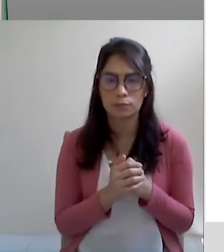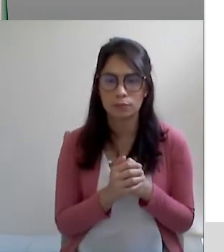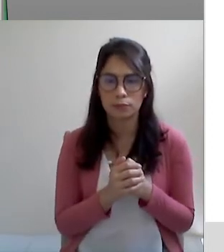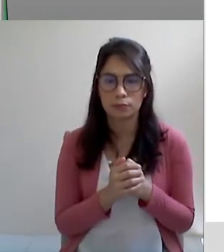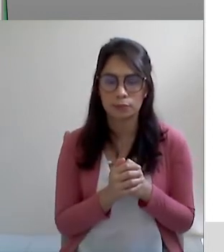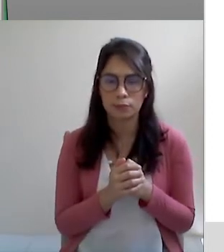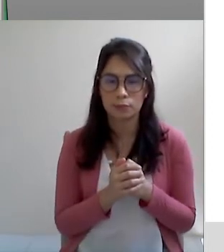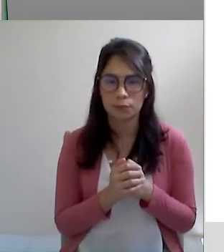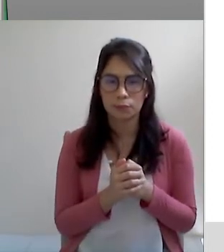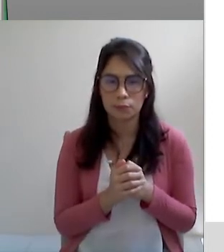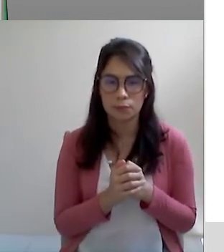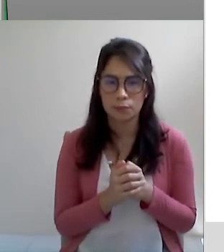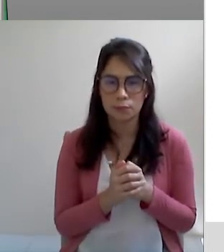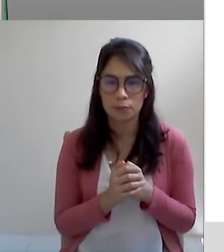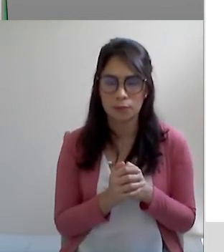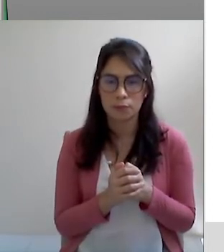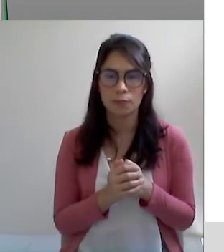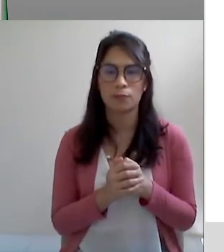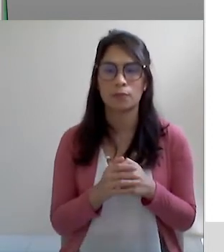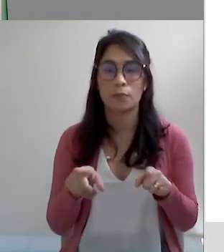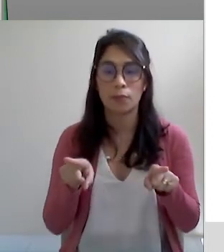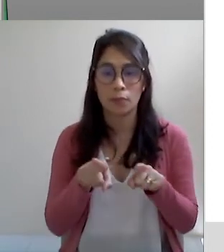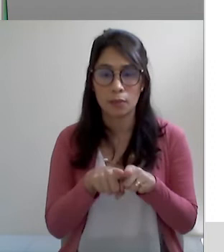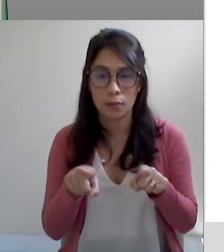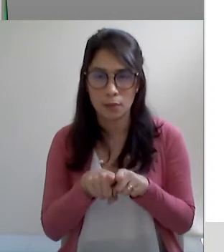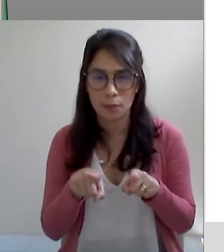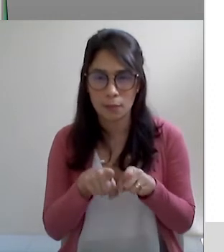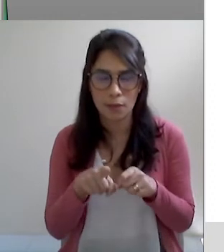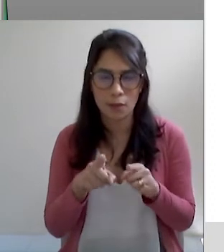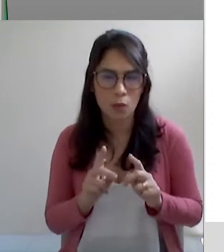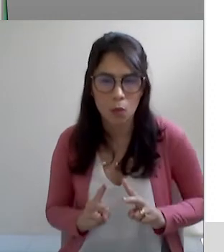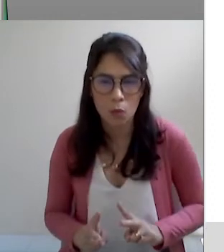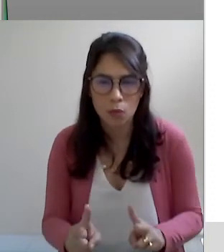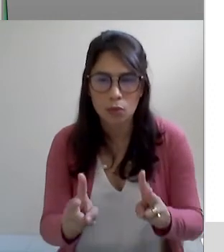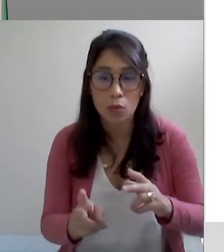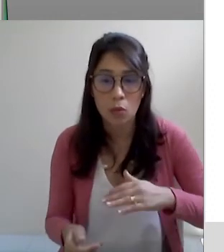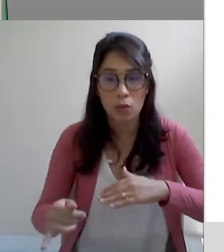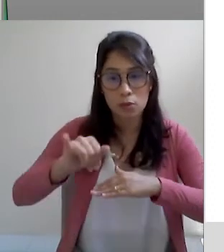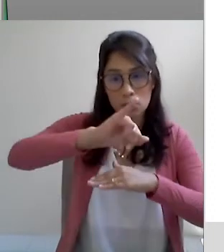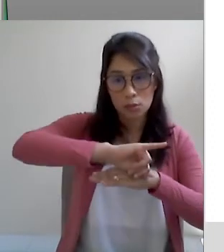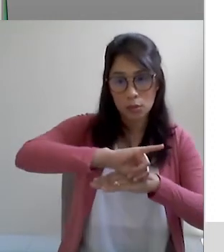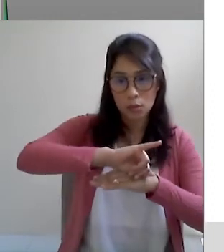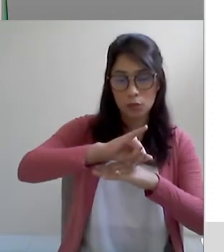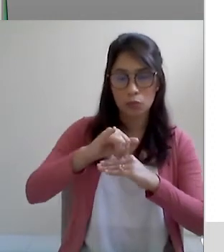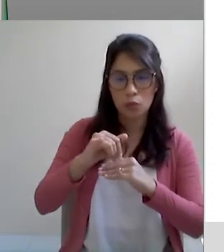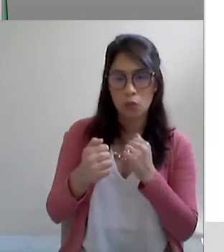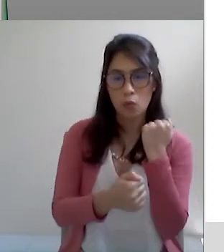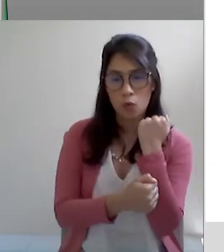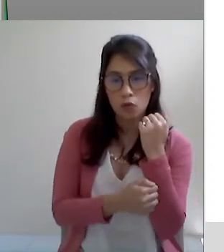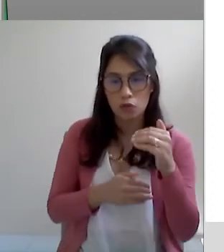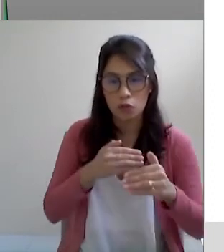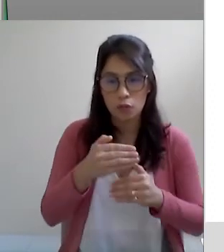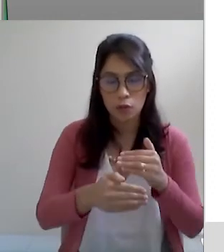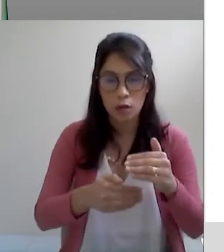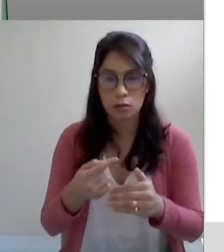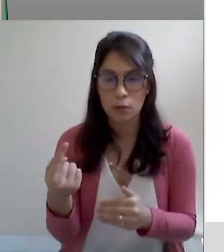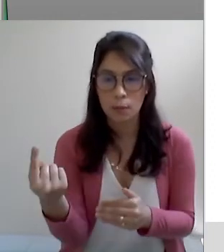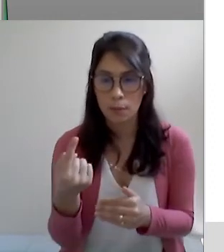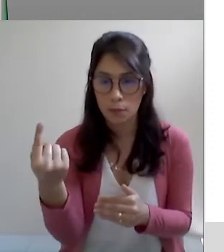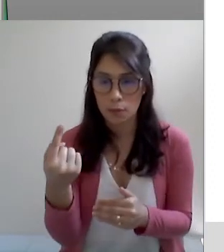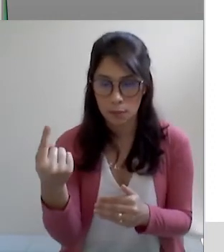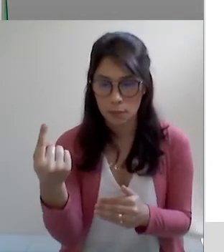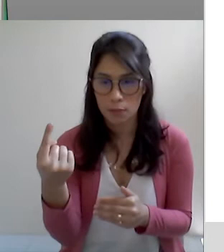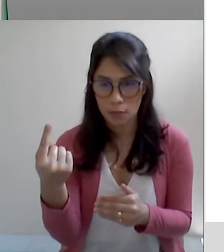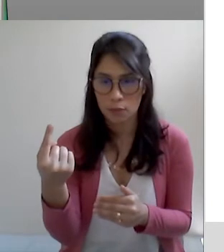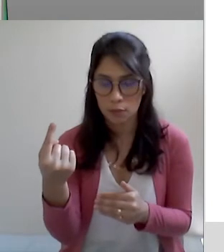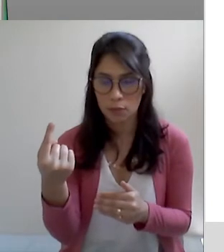ossificação dessa matriz, e continuando-se, será determinado como o centro de ossificação